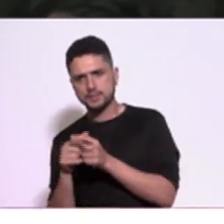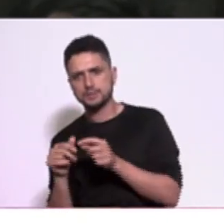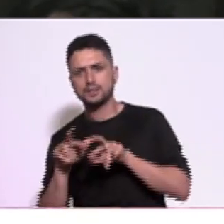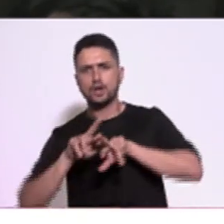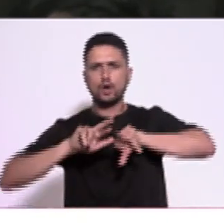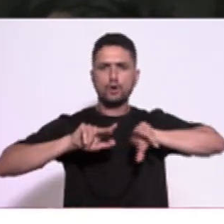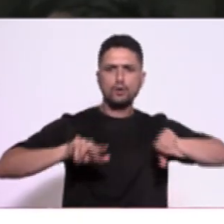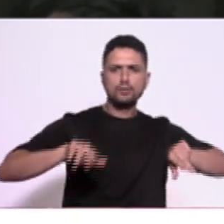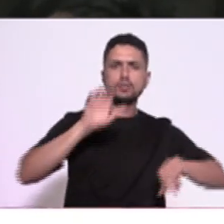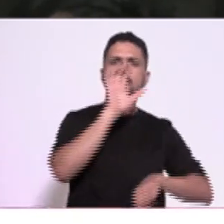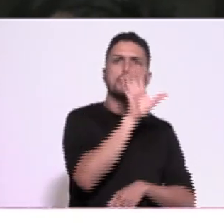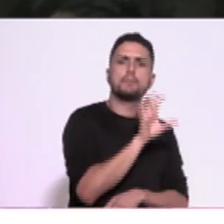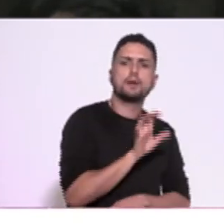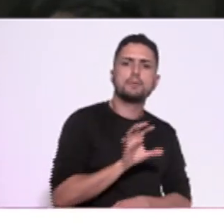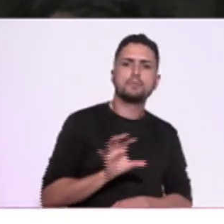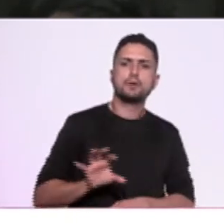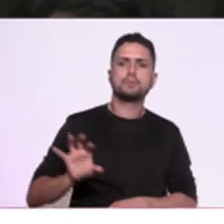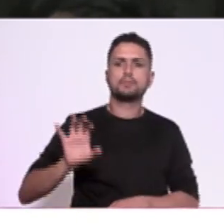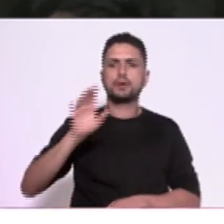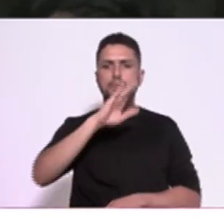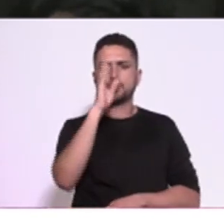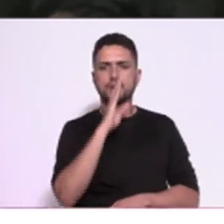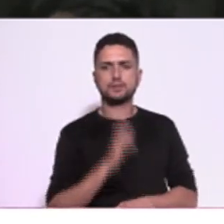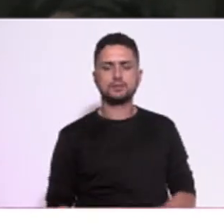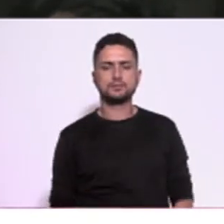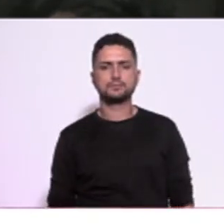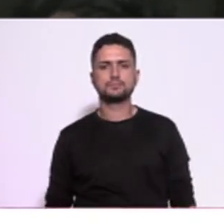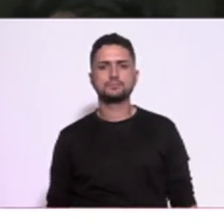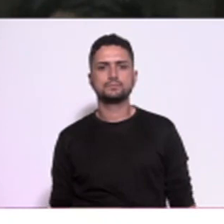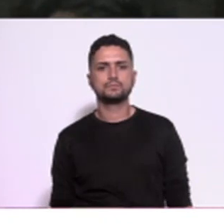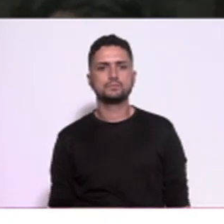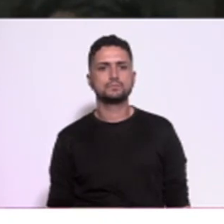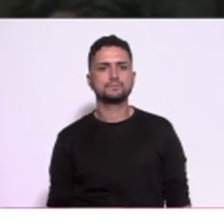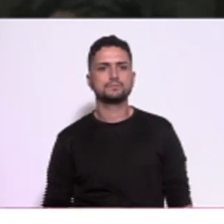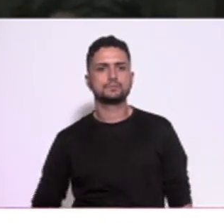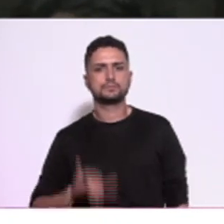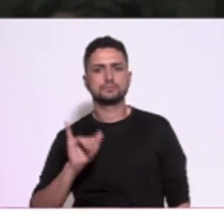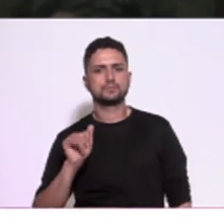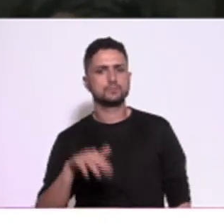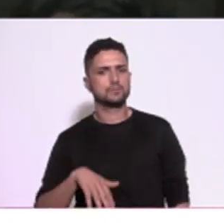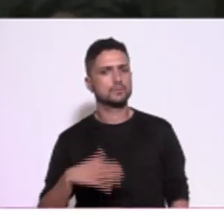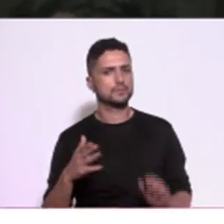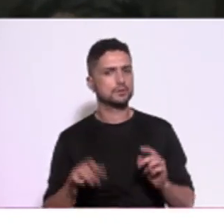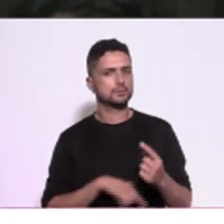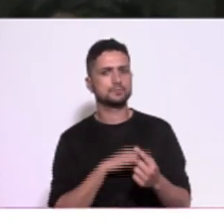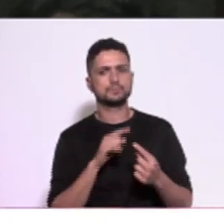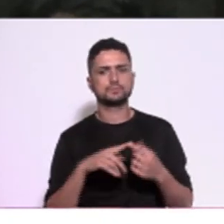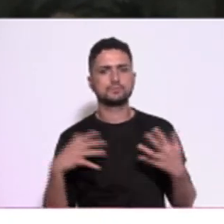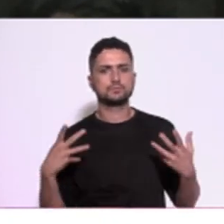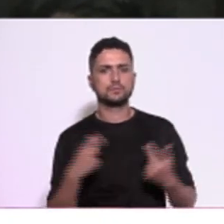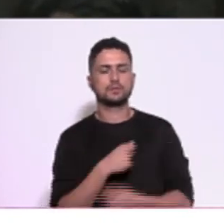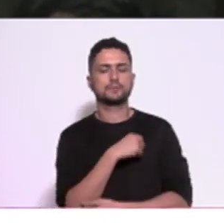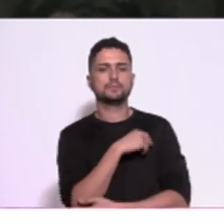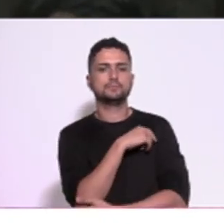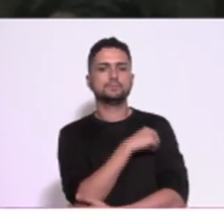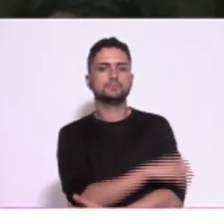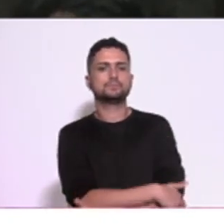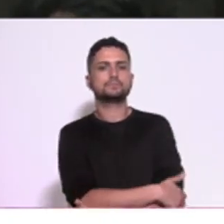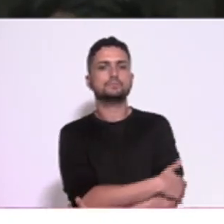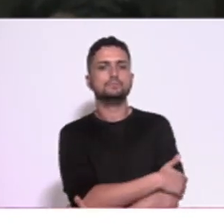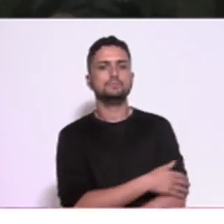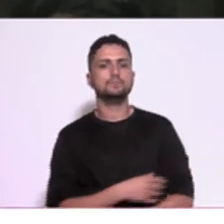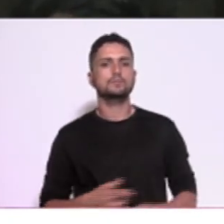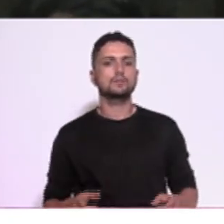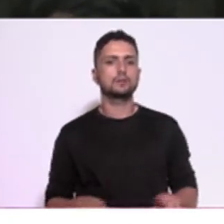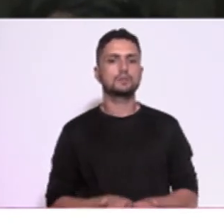outras cidades espalhadas pelo Brasil. O IPHAN tem aí um papel extraordinário, um papel fundamental. E por que